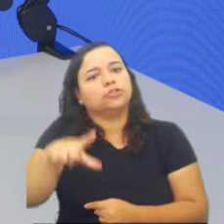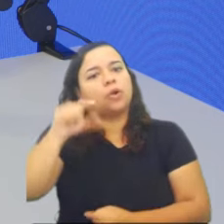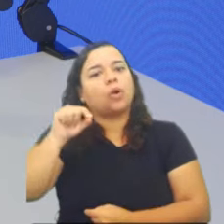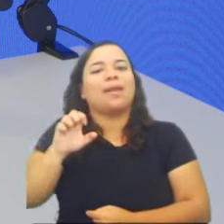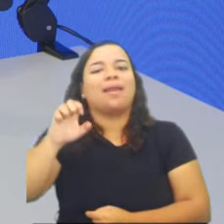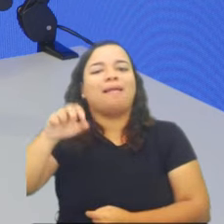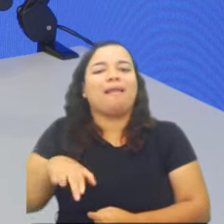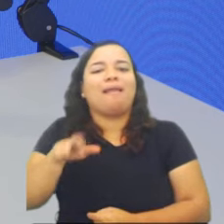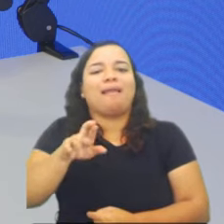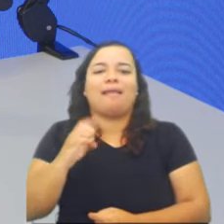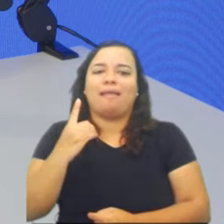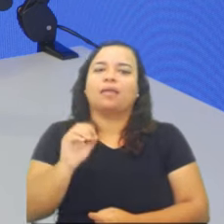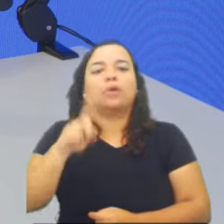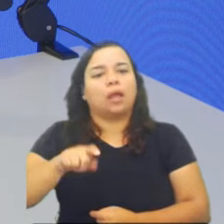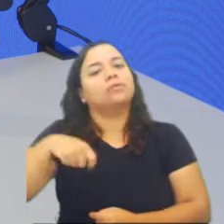Med